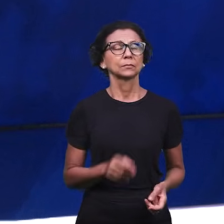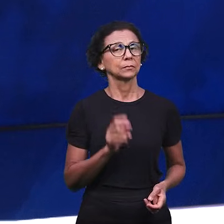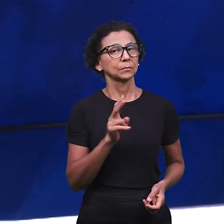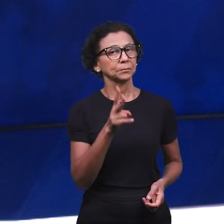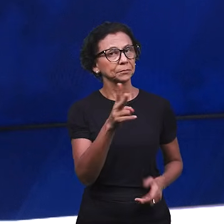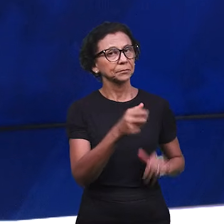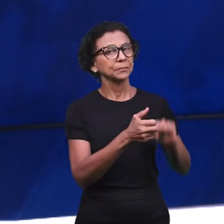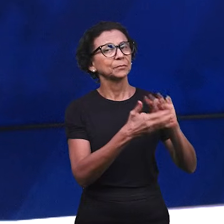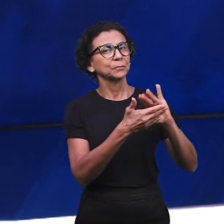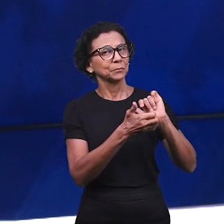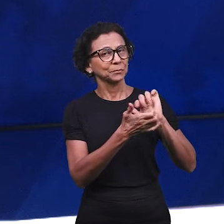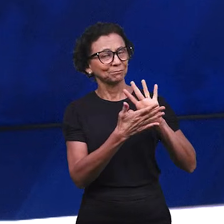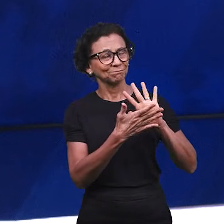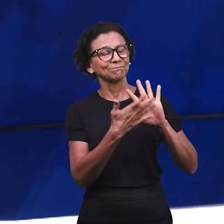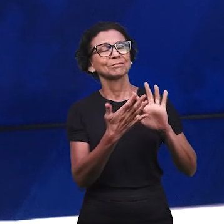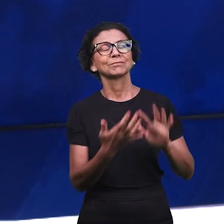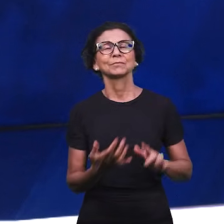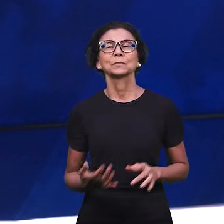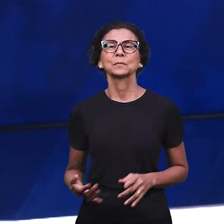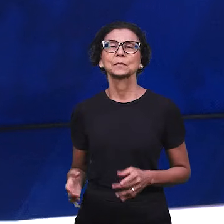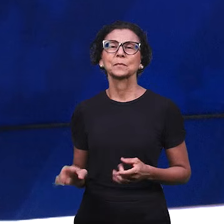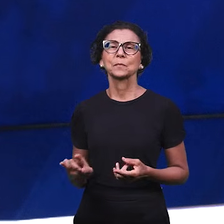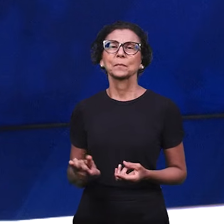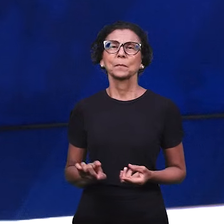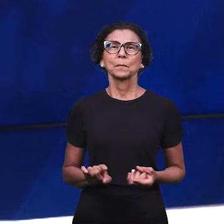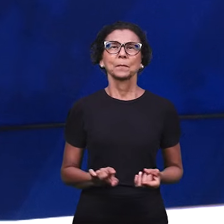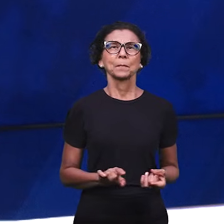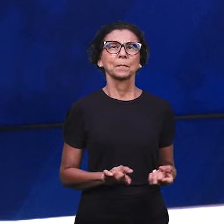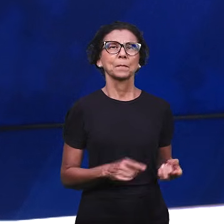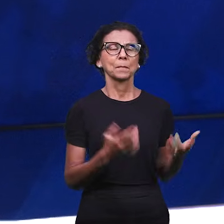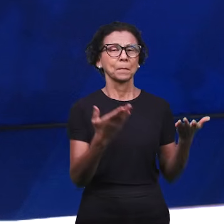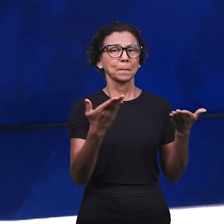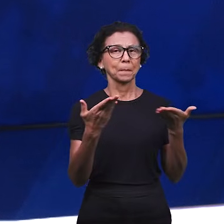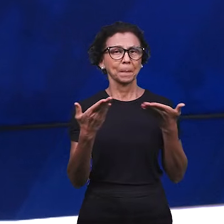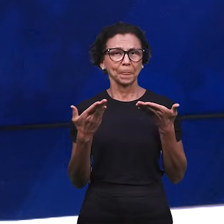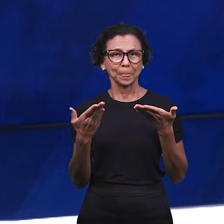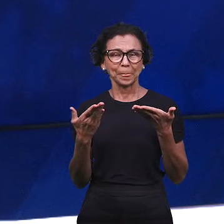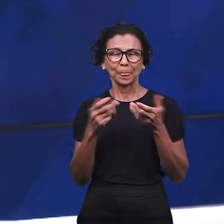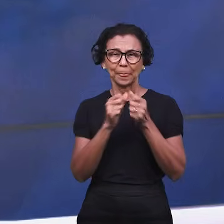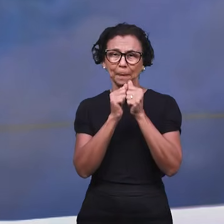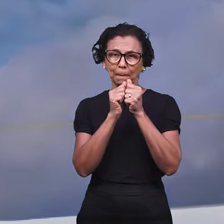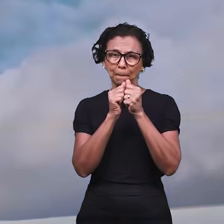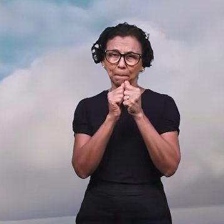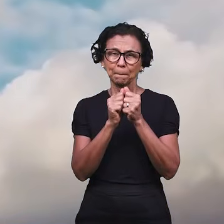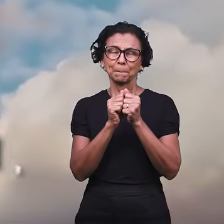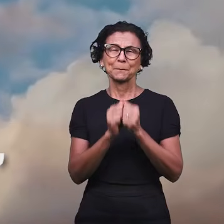Senhor. Mais um louvor. Convido a todos a estarem glorificando o Senhor através deste louvor.